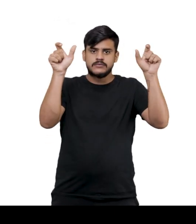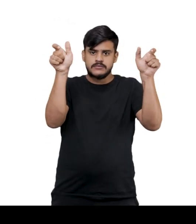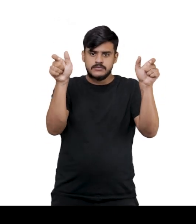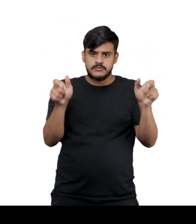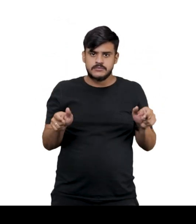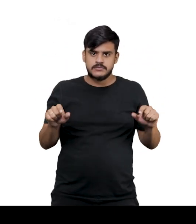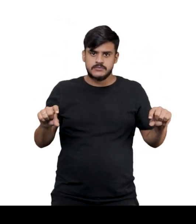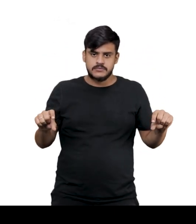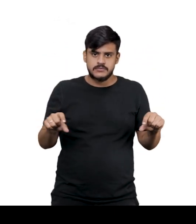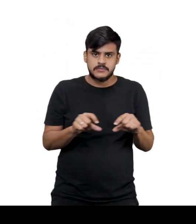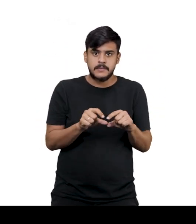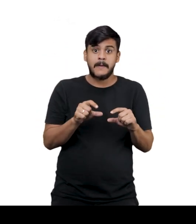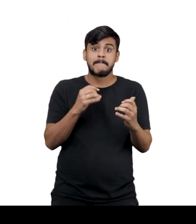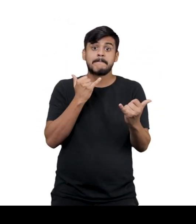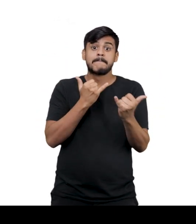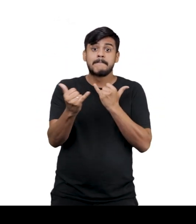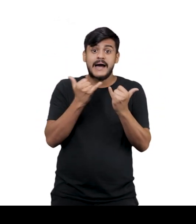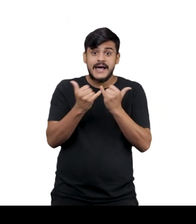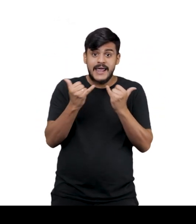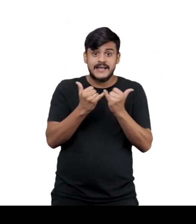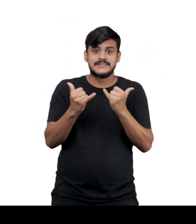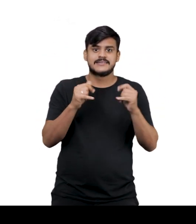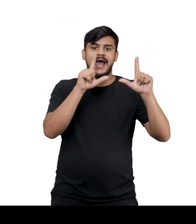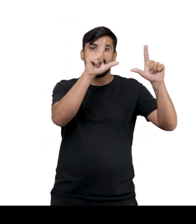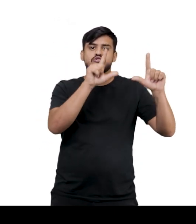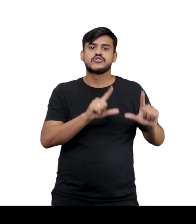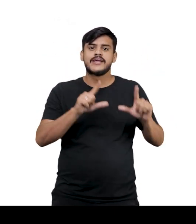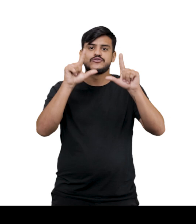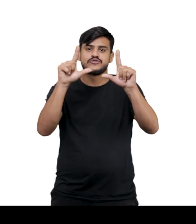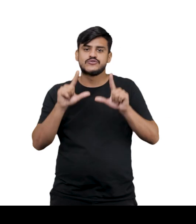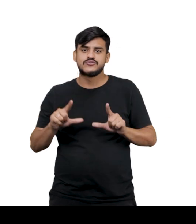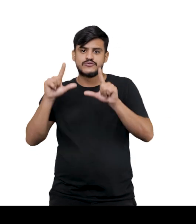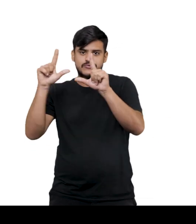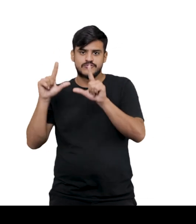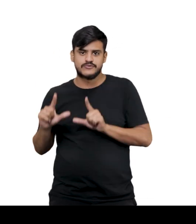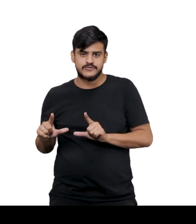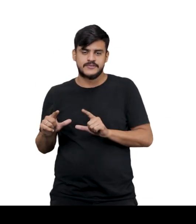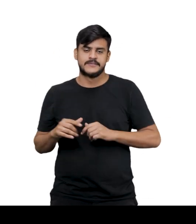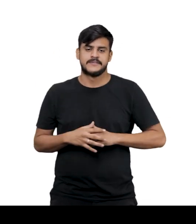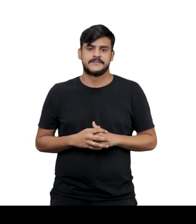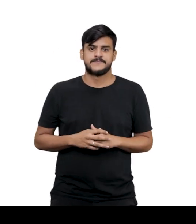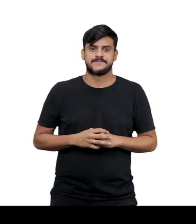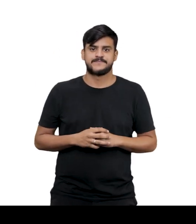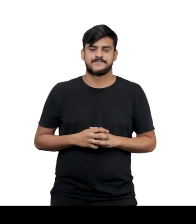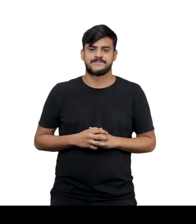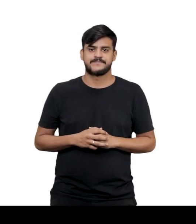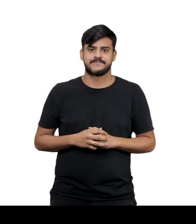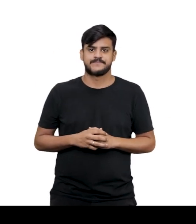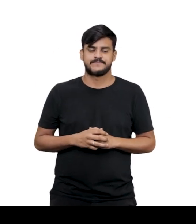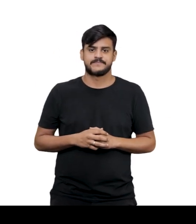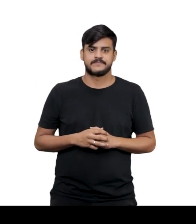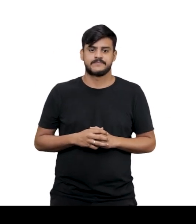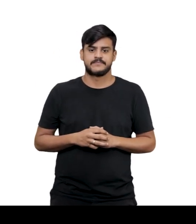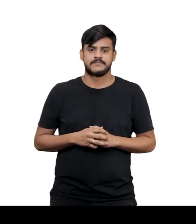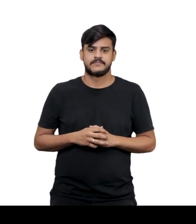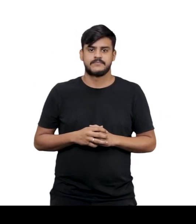envoltas por uma borda ornamentada, assemelha-se ao formato de azulejos.